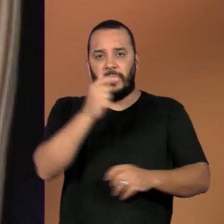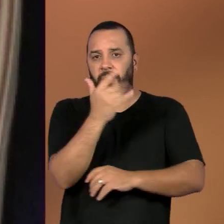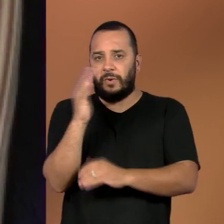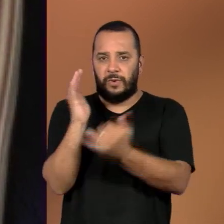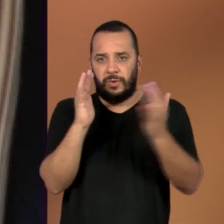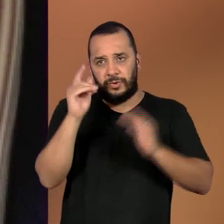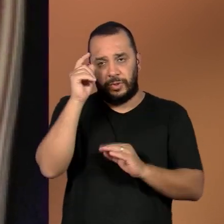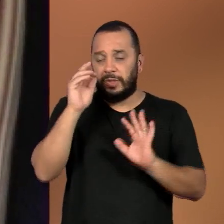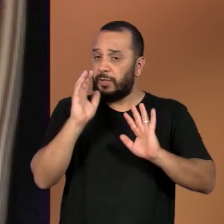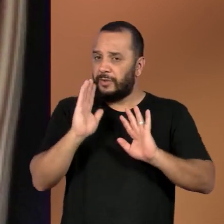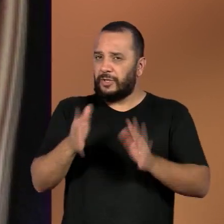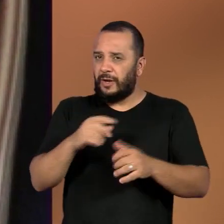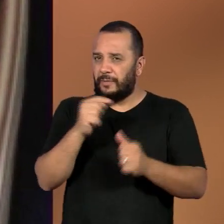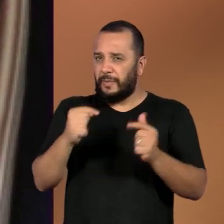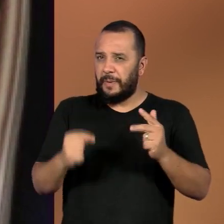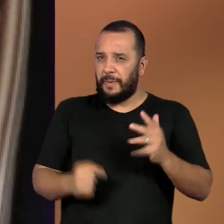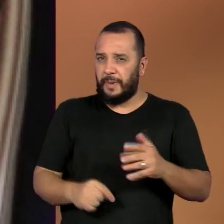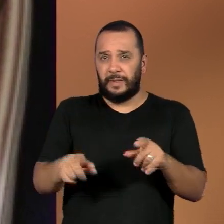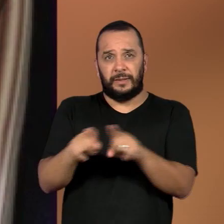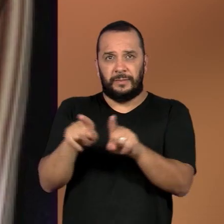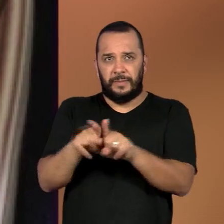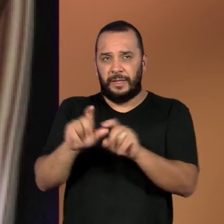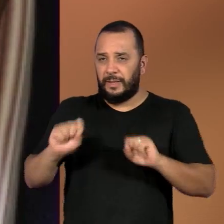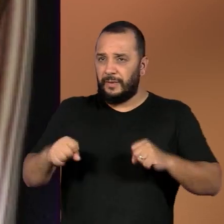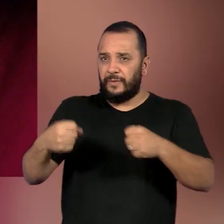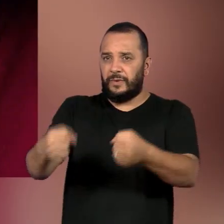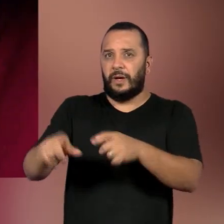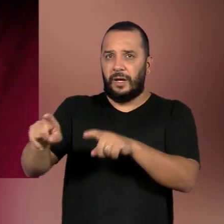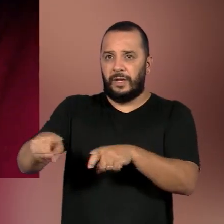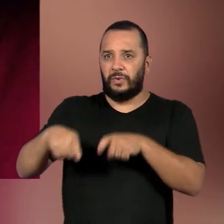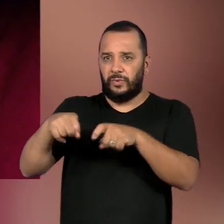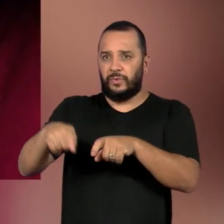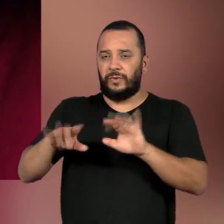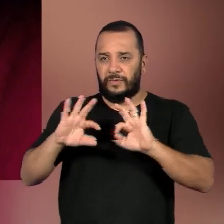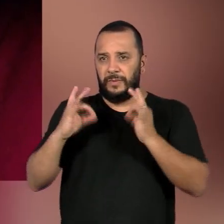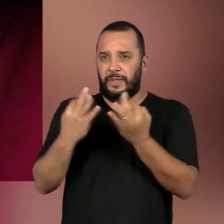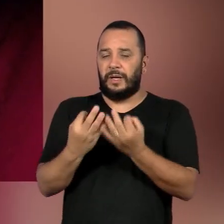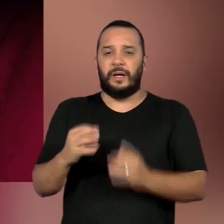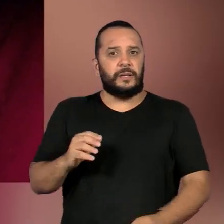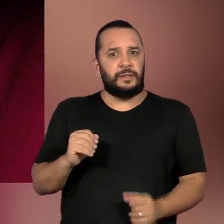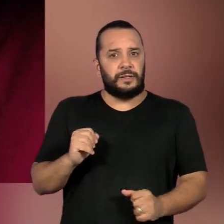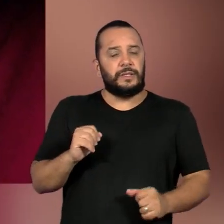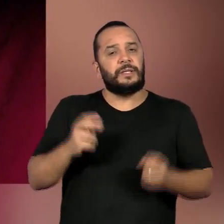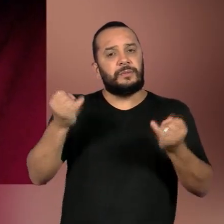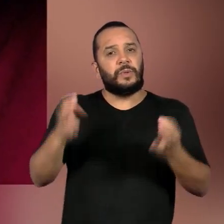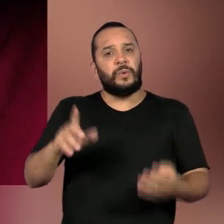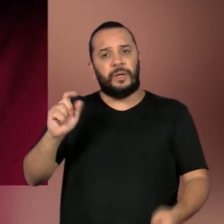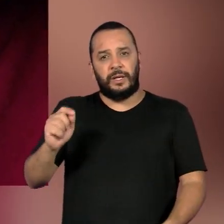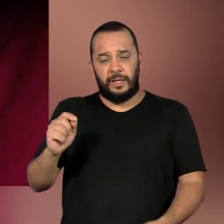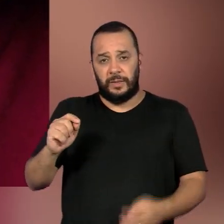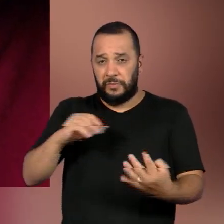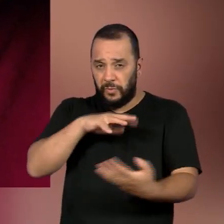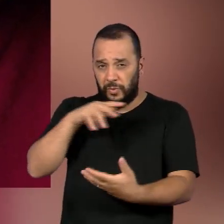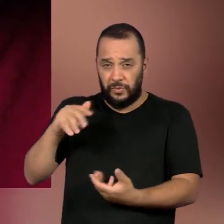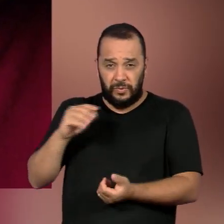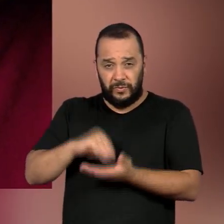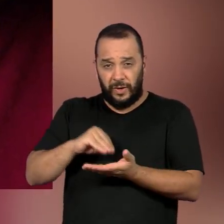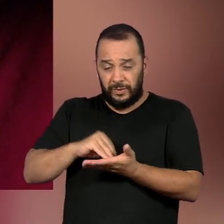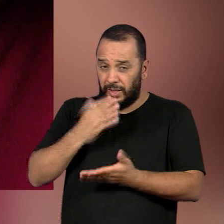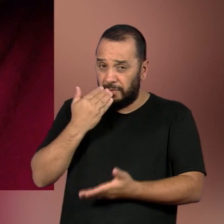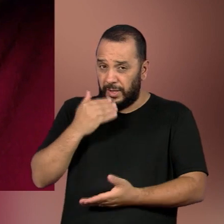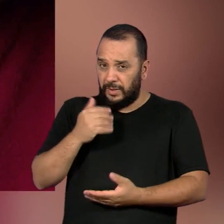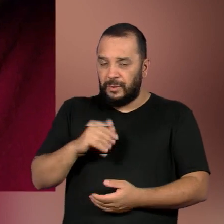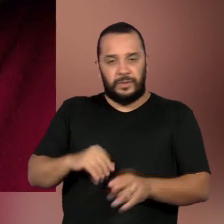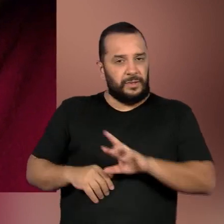Como defensor da agricultura familiar, dizia que não é alimento que falta no mundo. O que falta